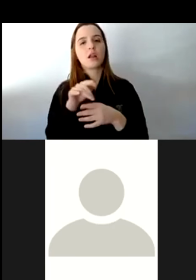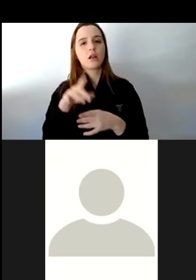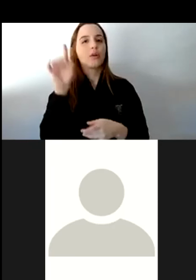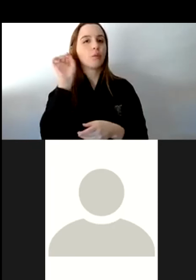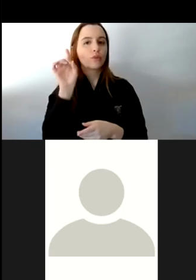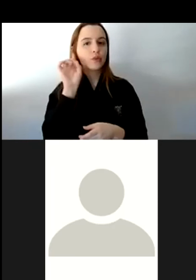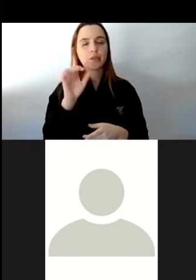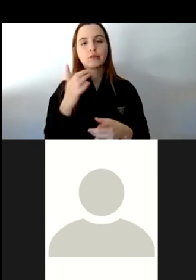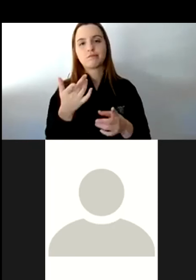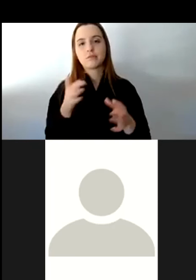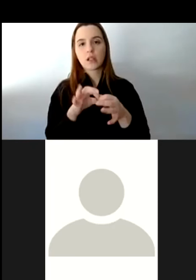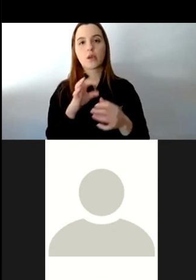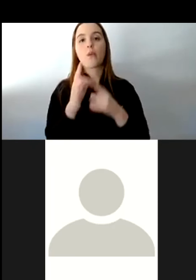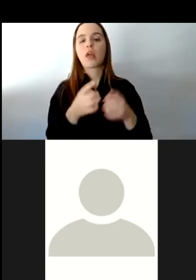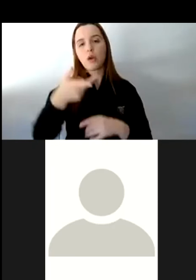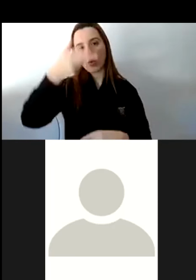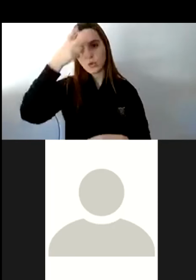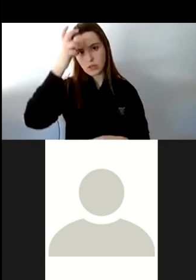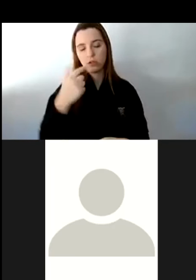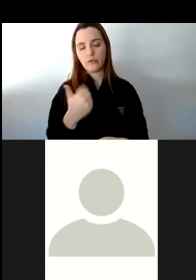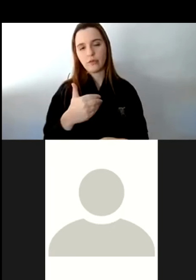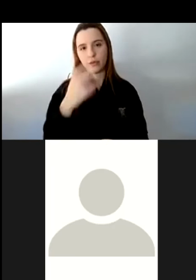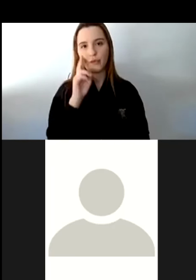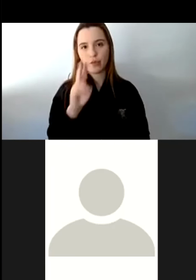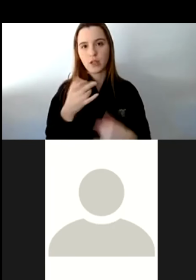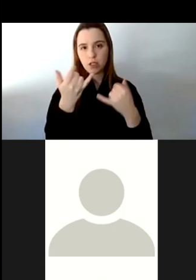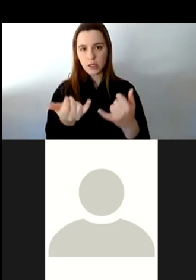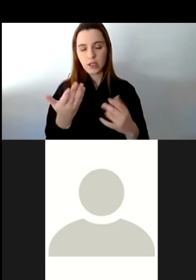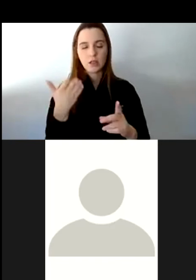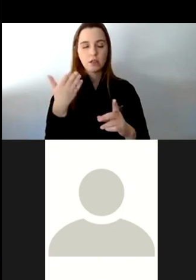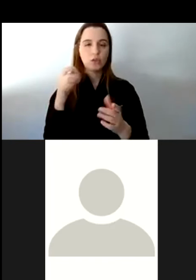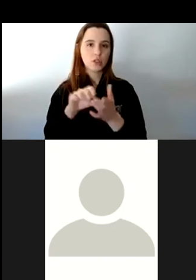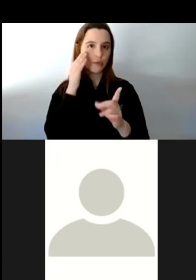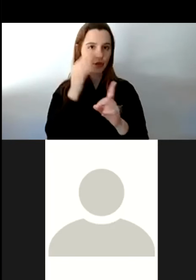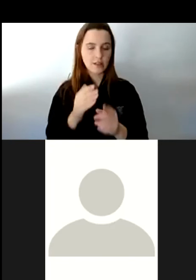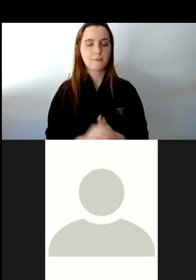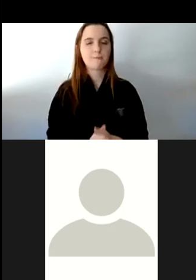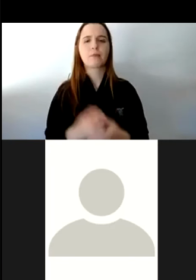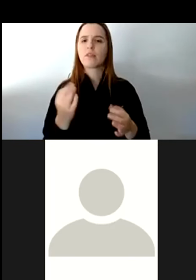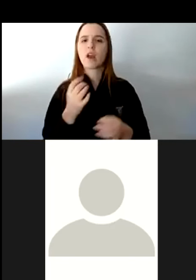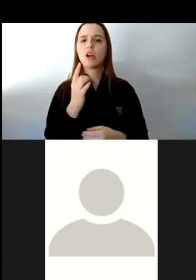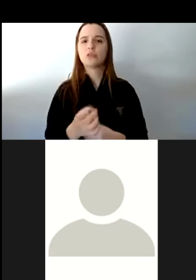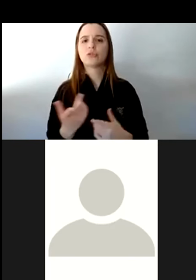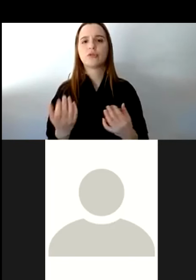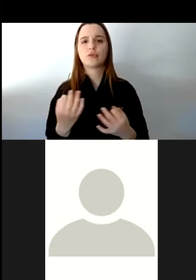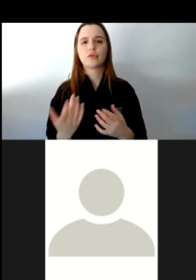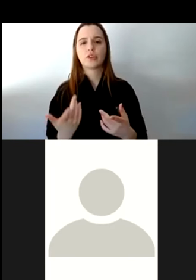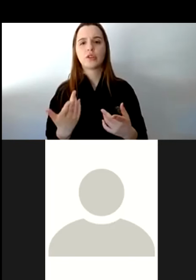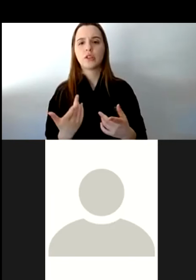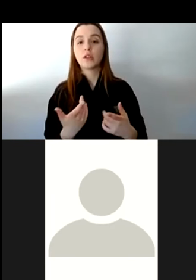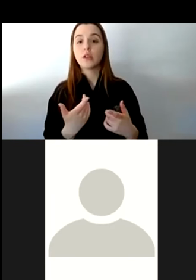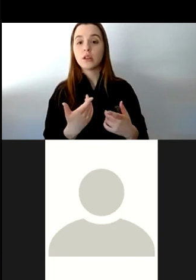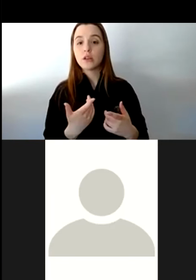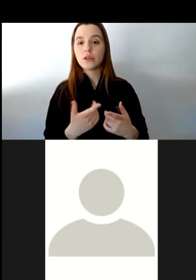que enquadravam naquilo que era o conceito, que iremos ver um pouquinho à frente dos centros de referência, que foi a cardiologia de intervenção estrutural,